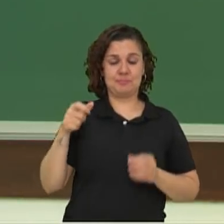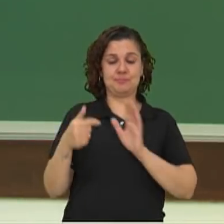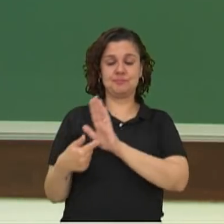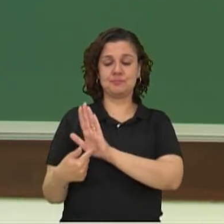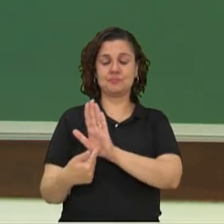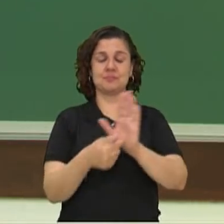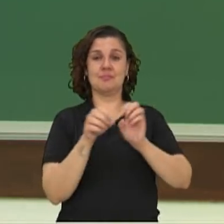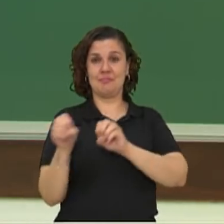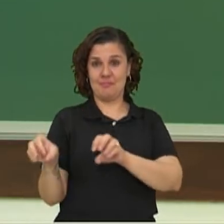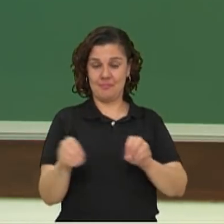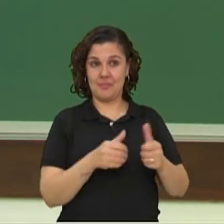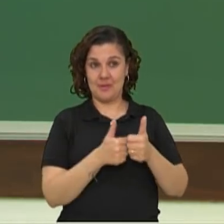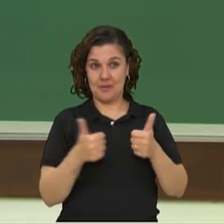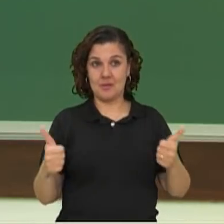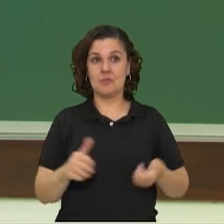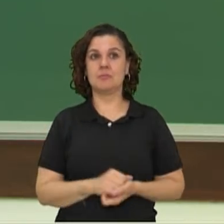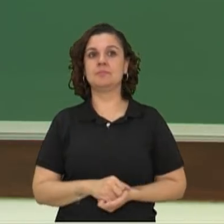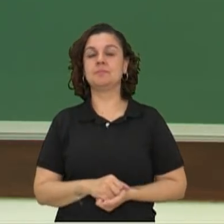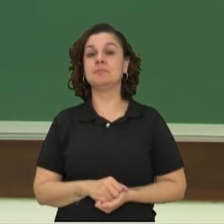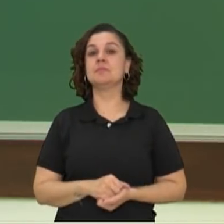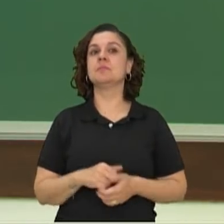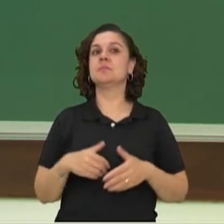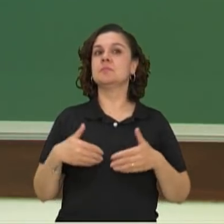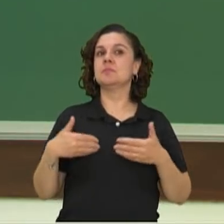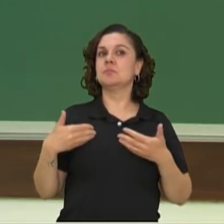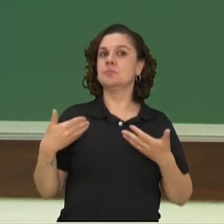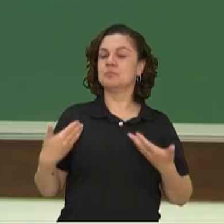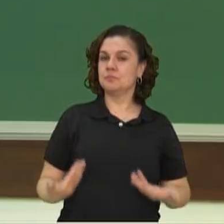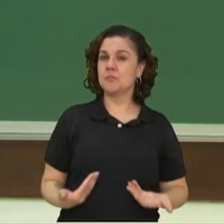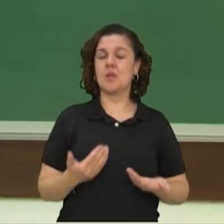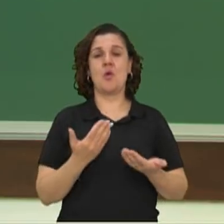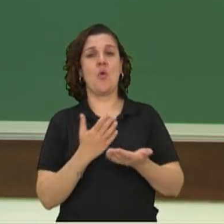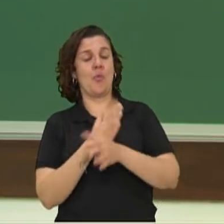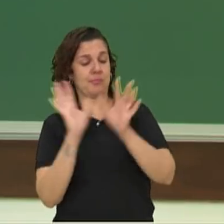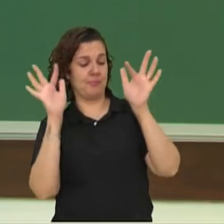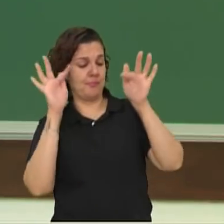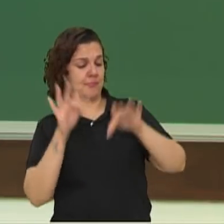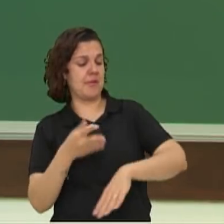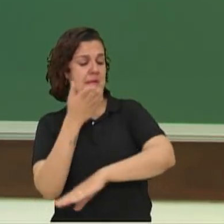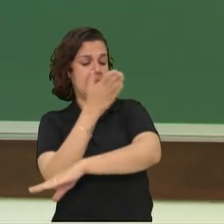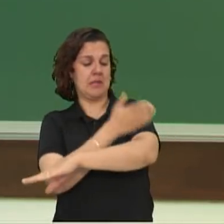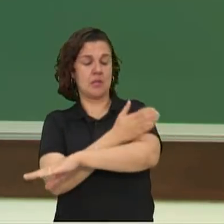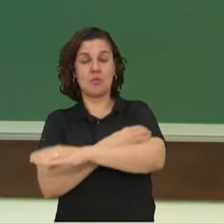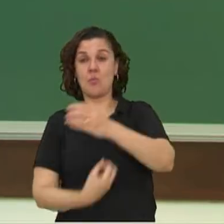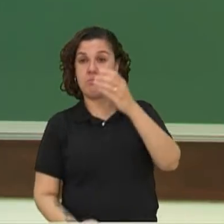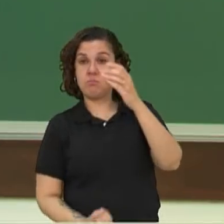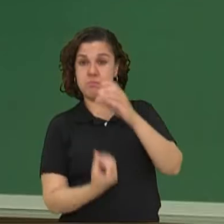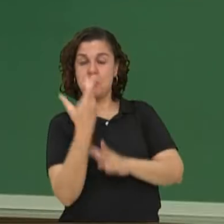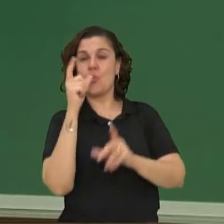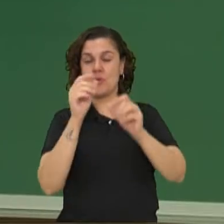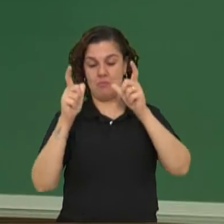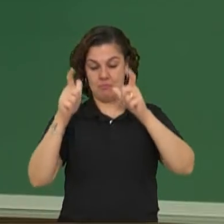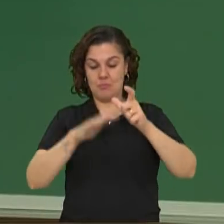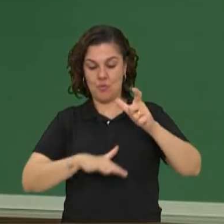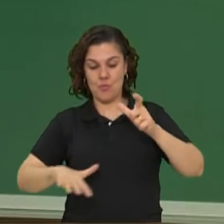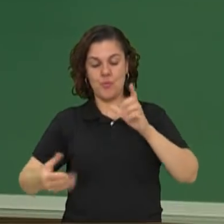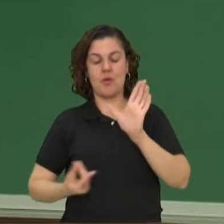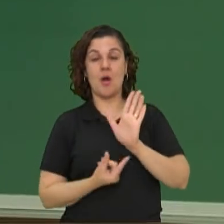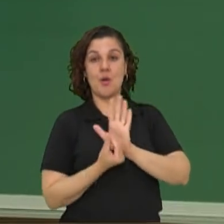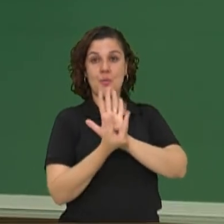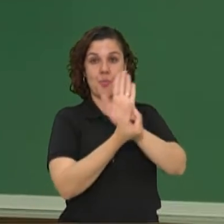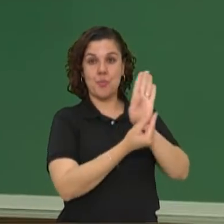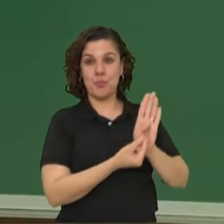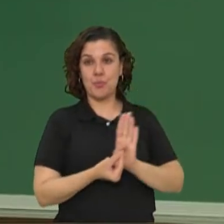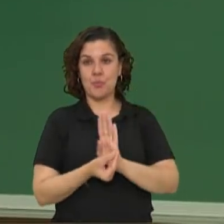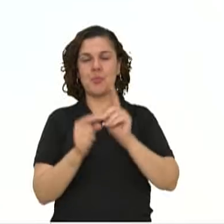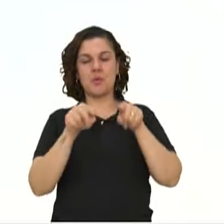ali ensinando, né? Com o fim da Idade Média, houve o surgimento dos burgos. O termo burguesia